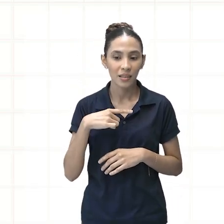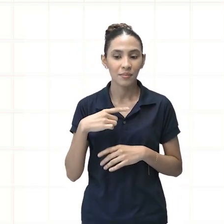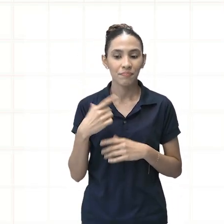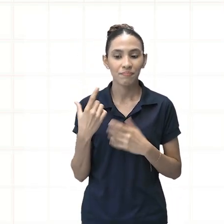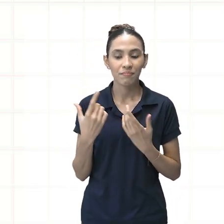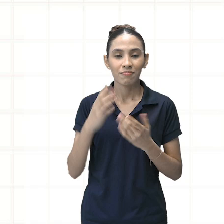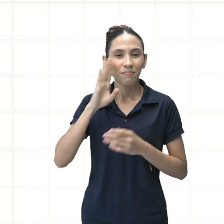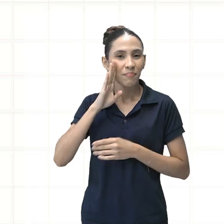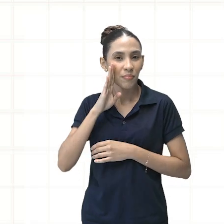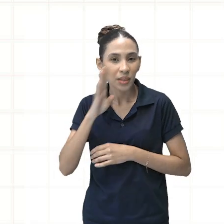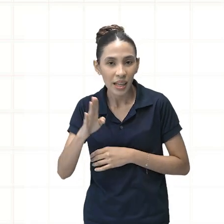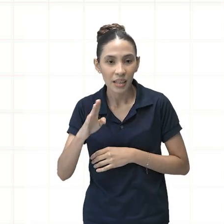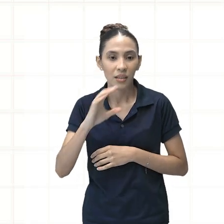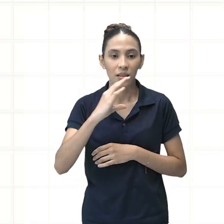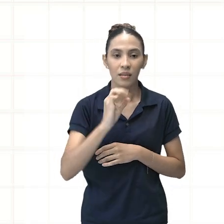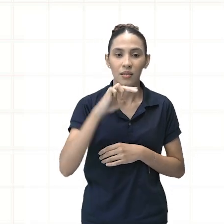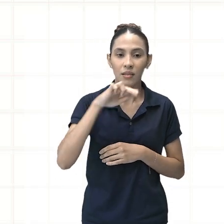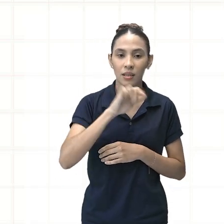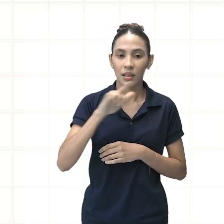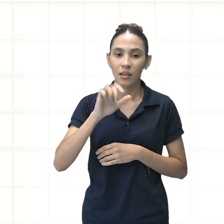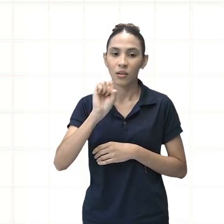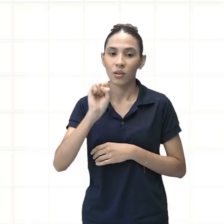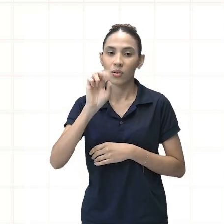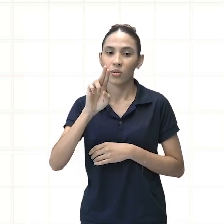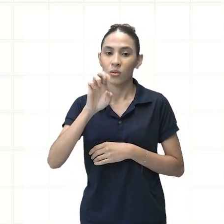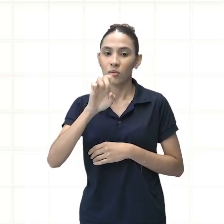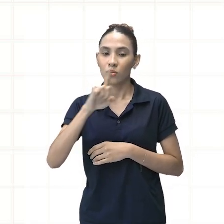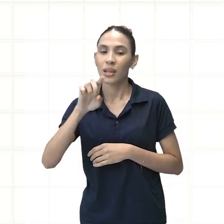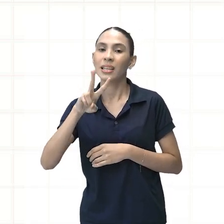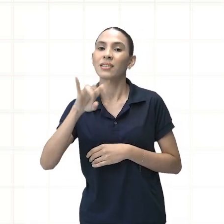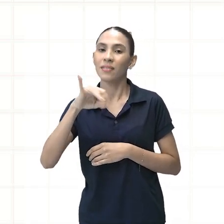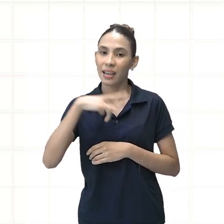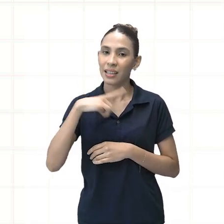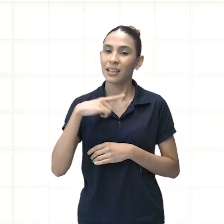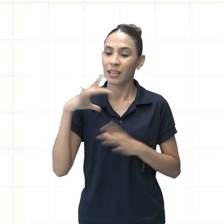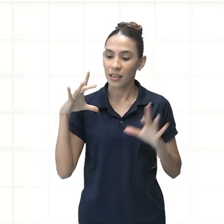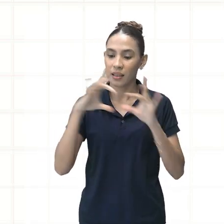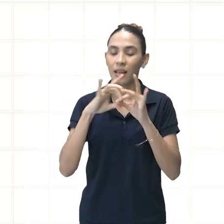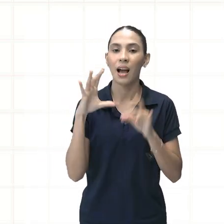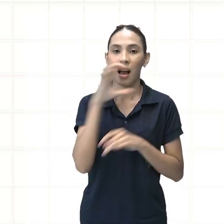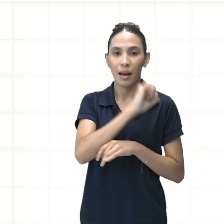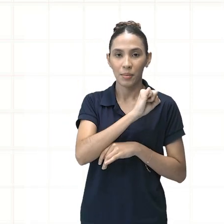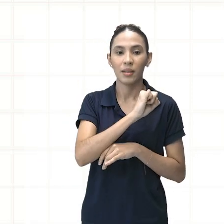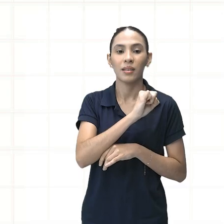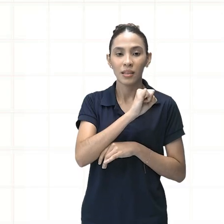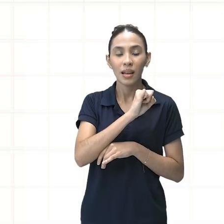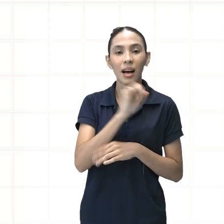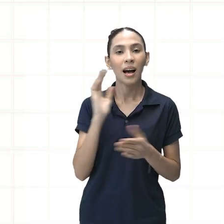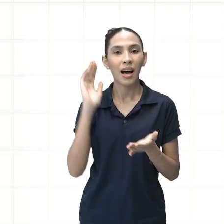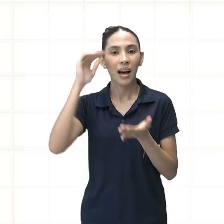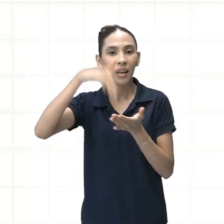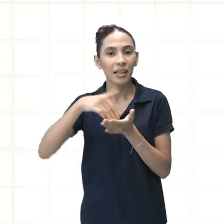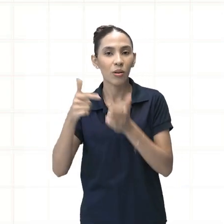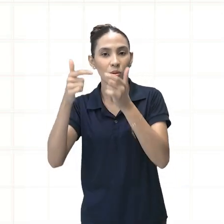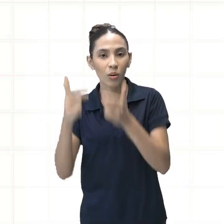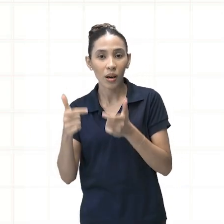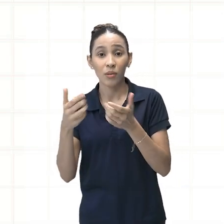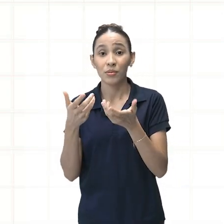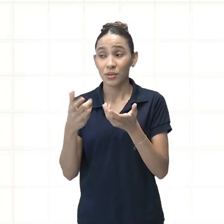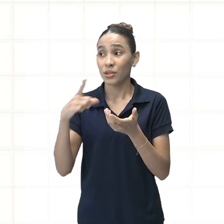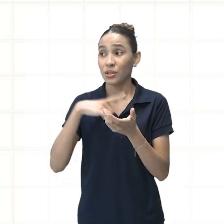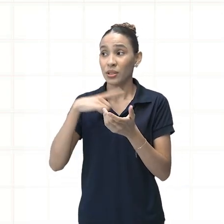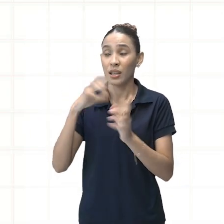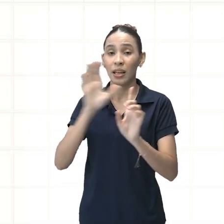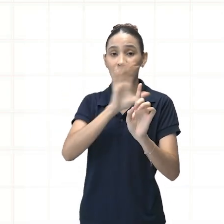acesso direto ao Canal de Suez, eles vão ter uma rápida ligação até o seu território que eles tinham